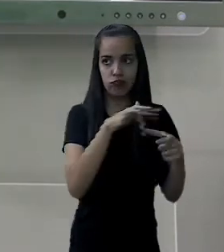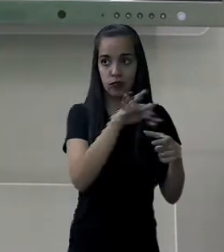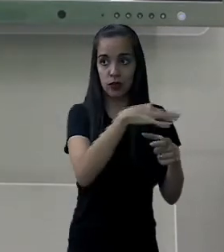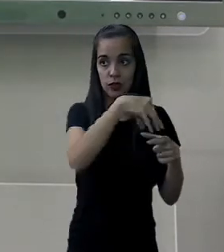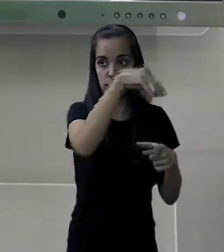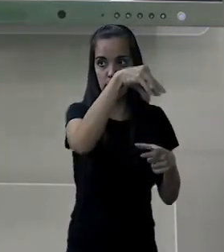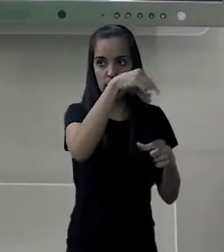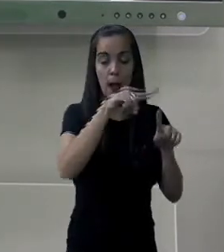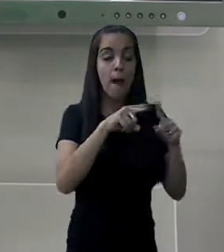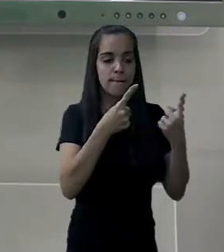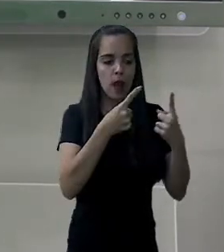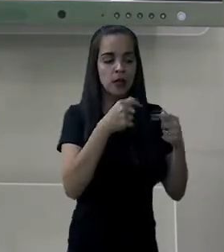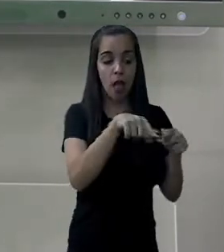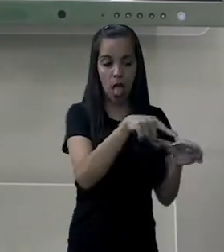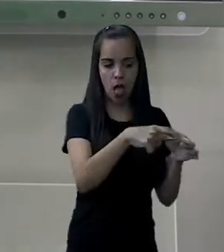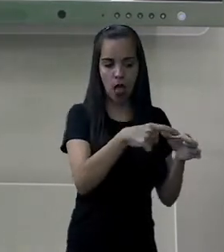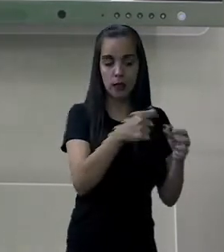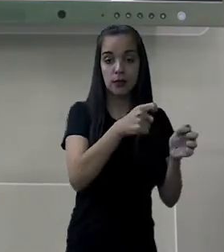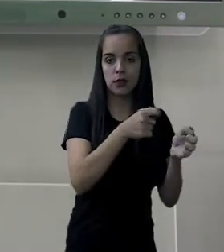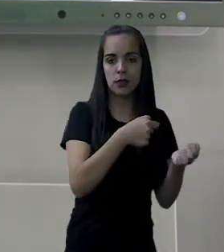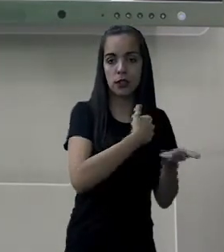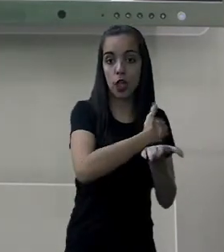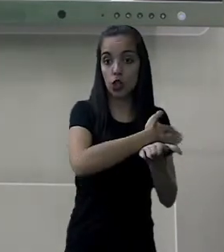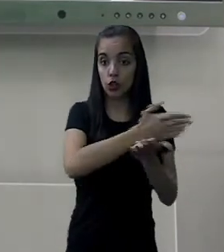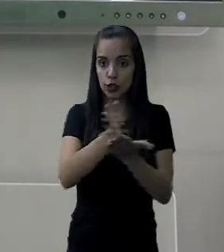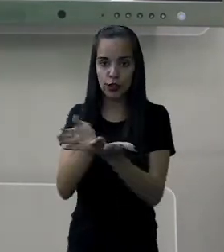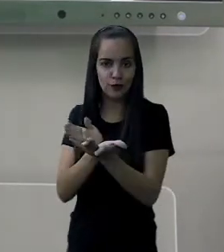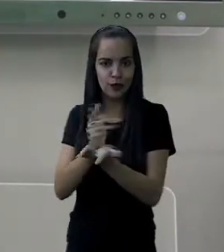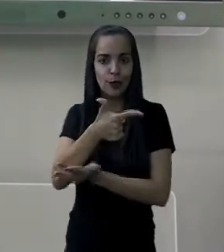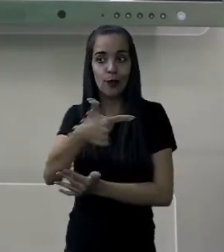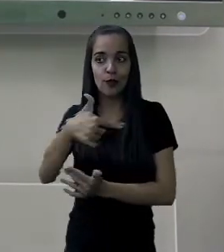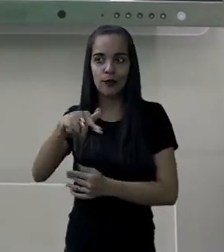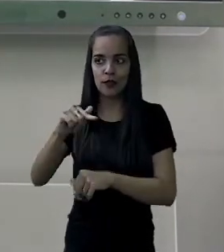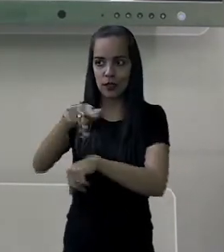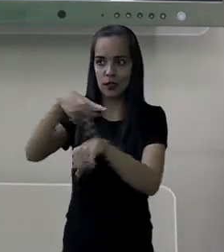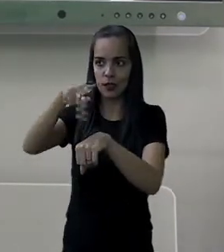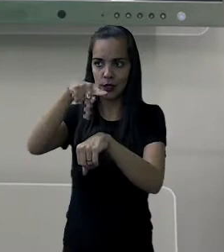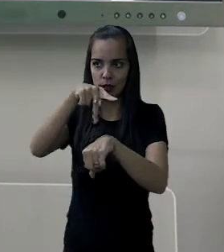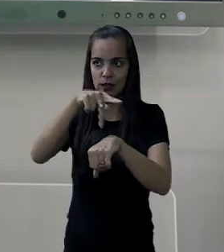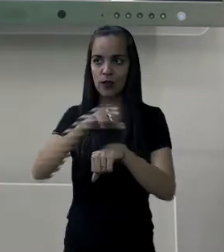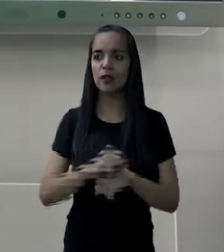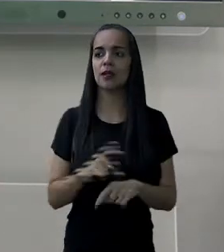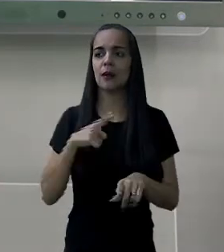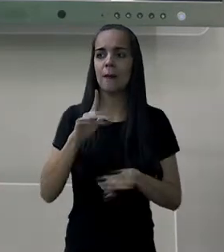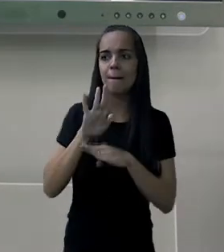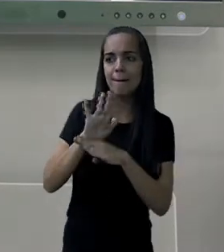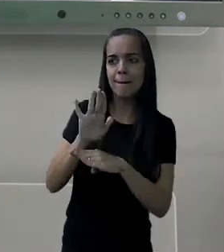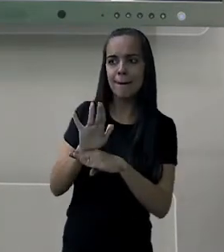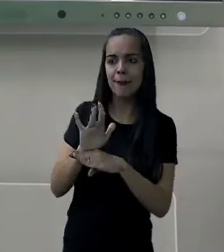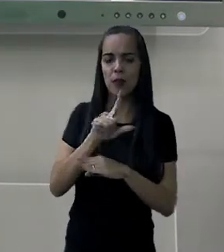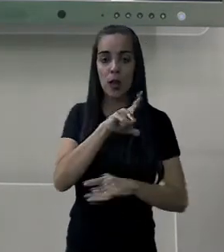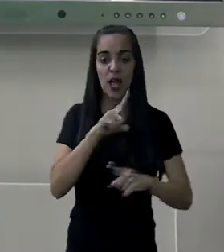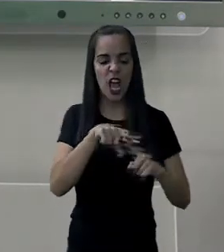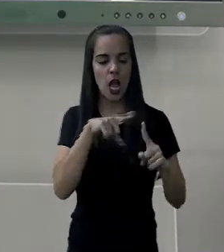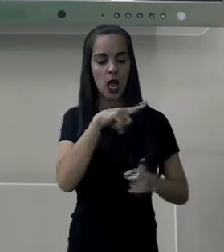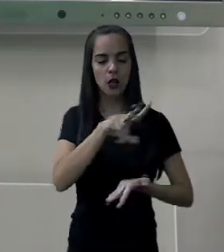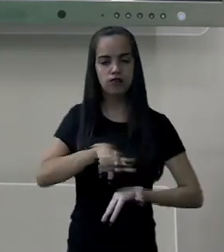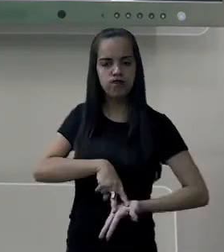para 27, o seu poder de barganhar, o seu poder